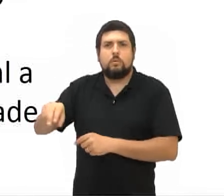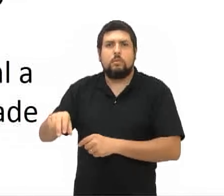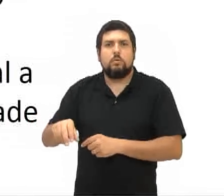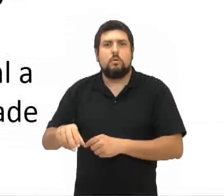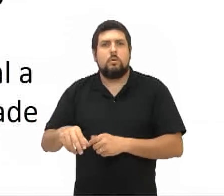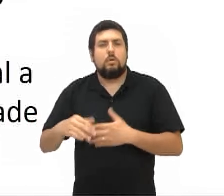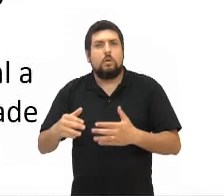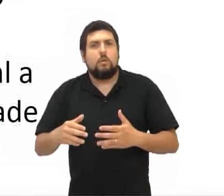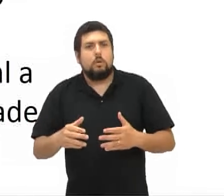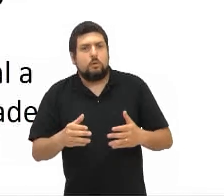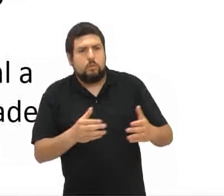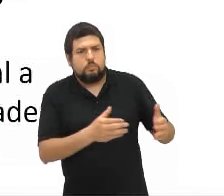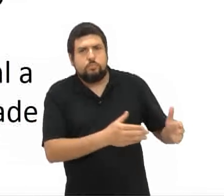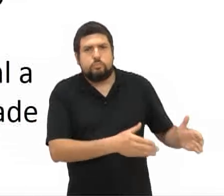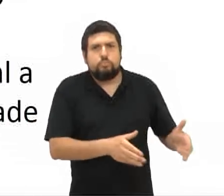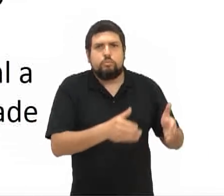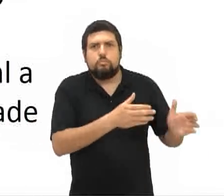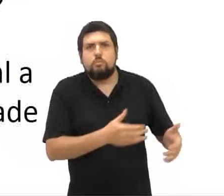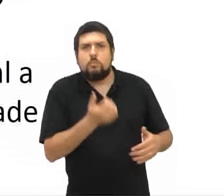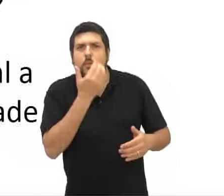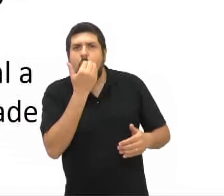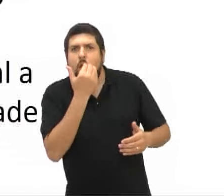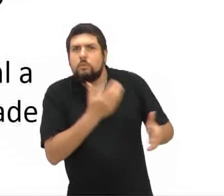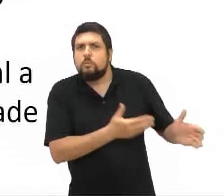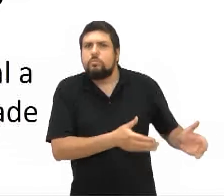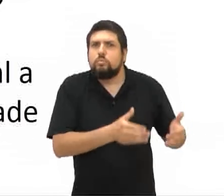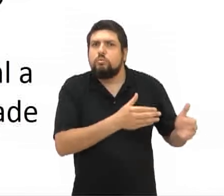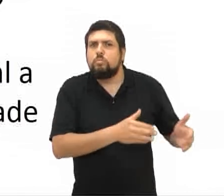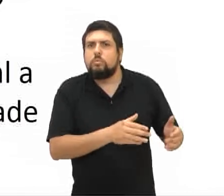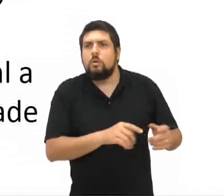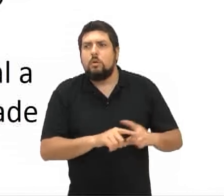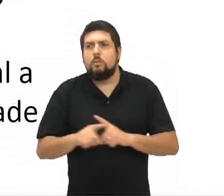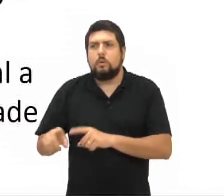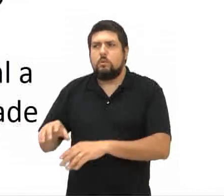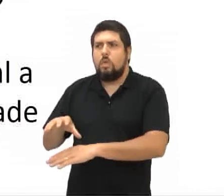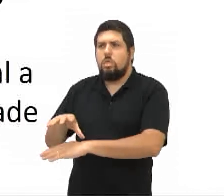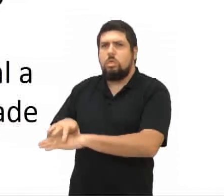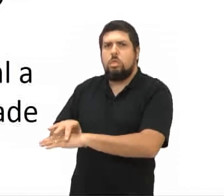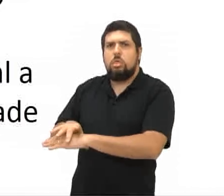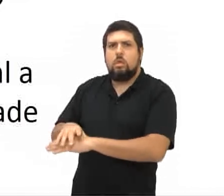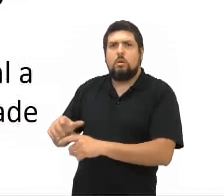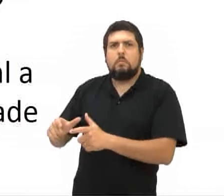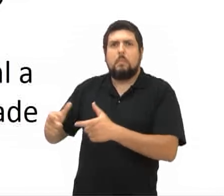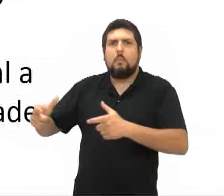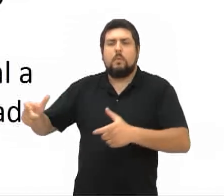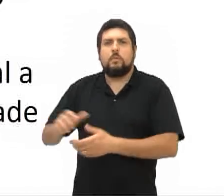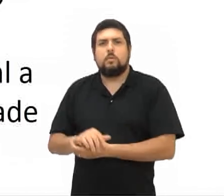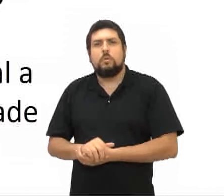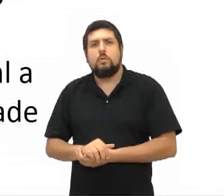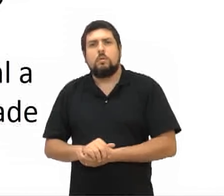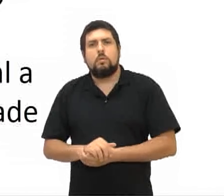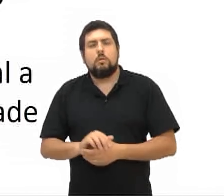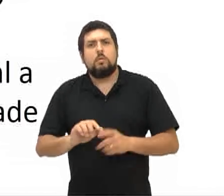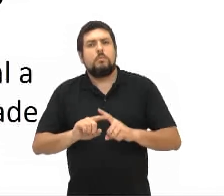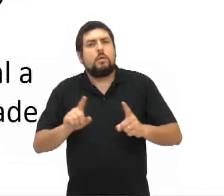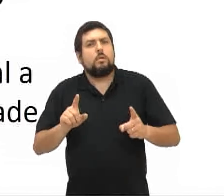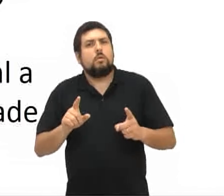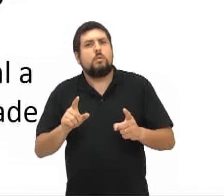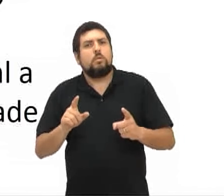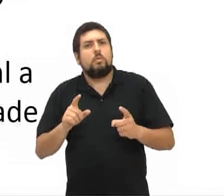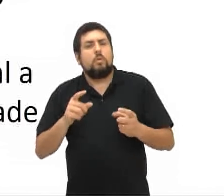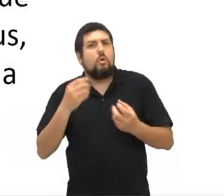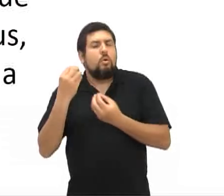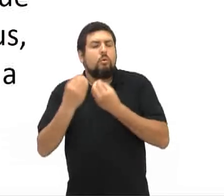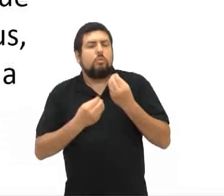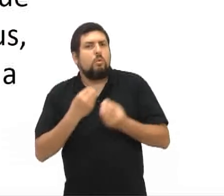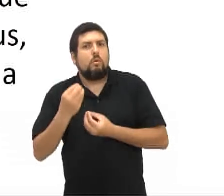para a produção de alimentos em grande escala está sendo alto demais. Afinal, qual a coerência em